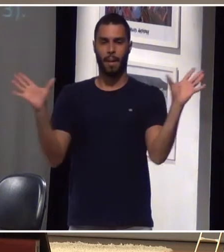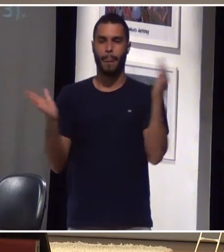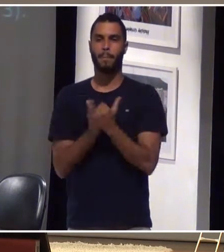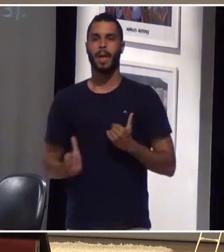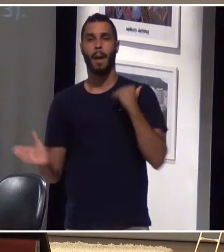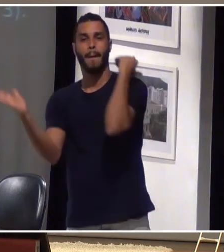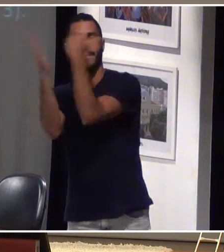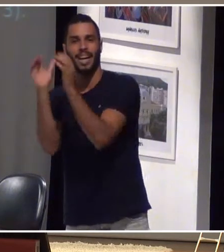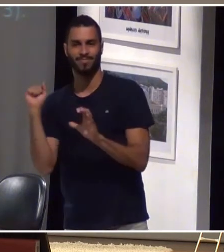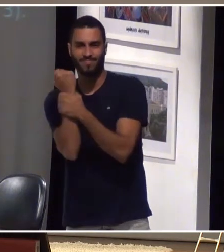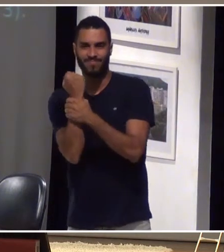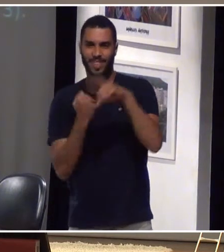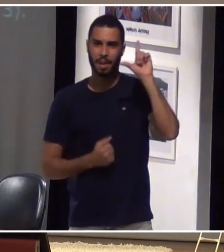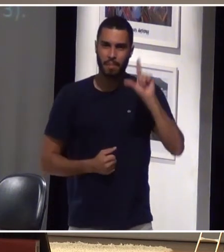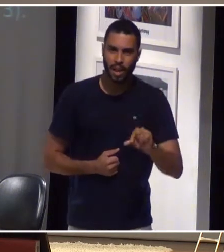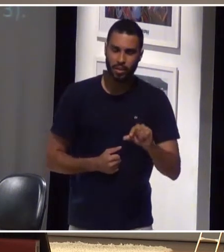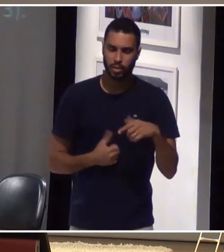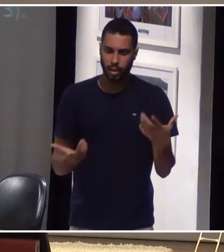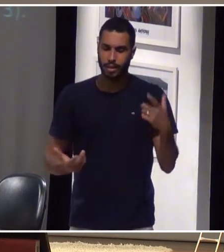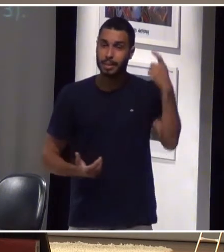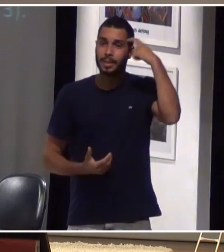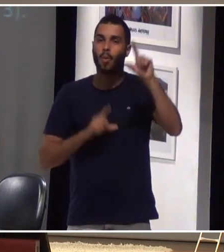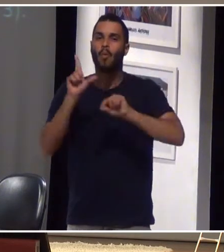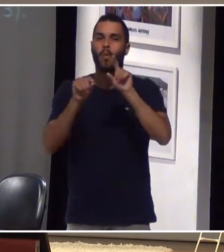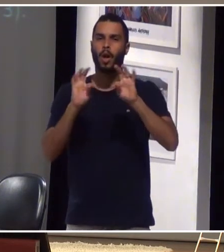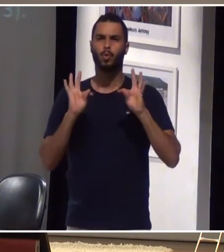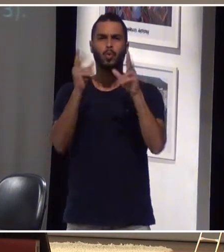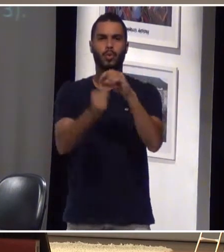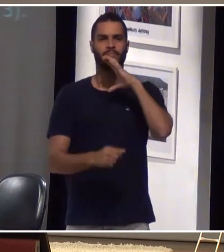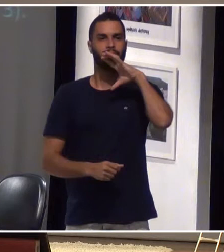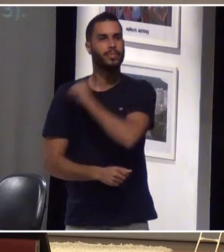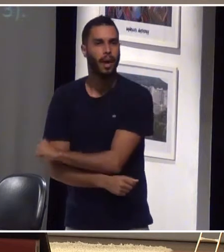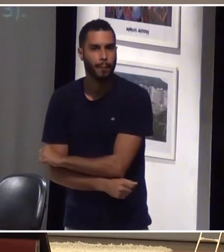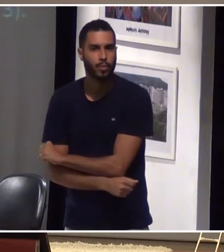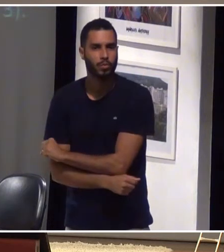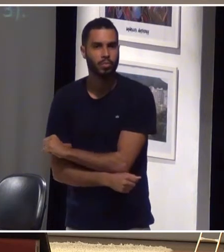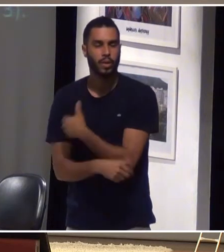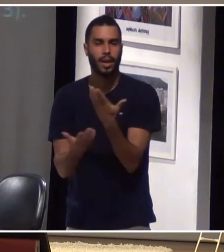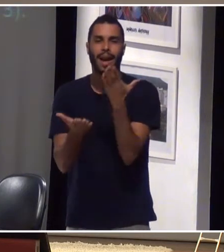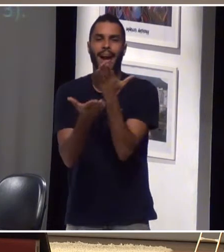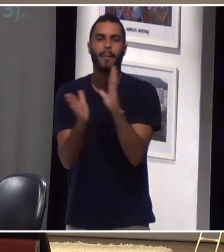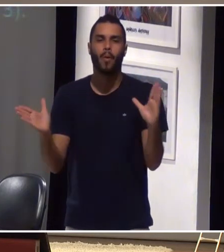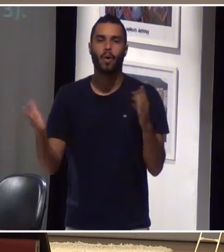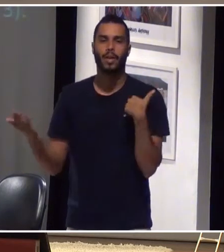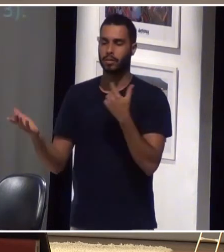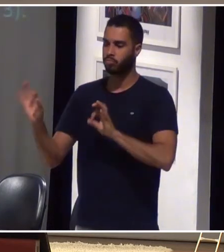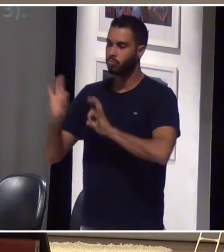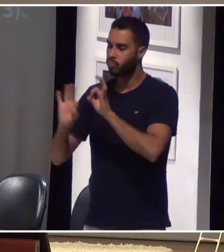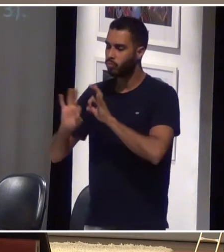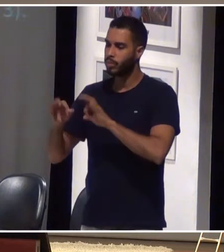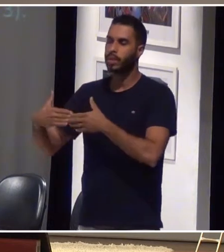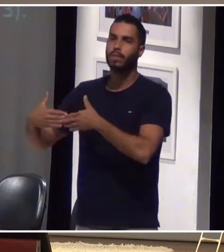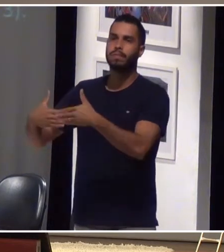segurança, onde tudo é efêmero, tudo é rápido, nada mais é feito para durar, a